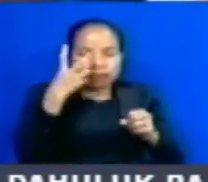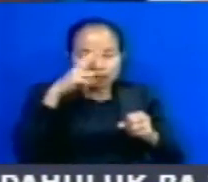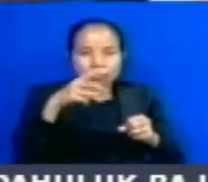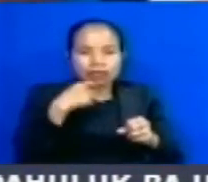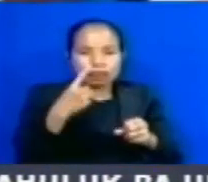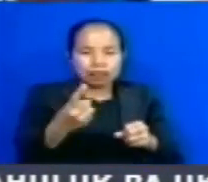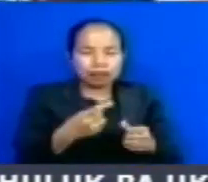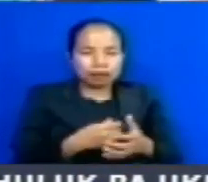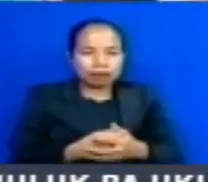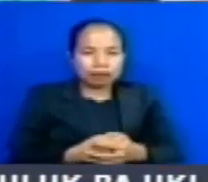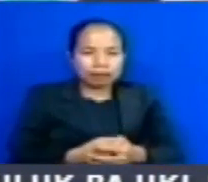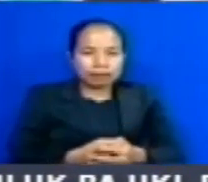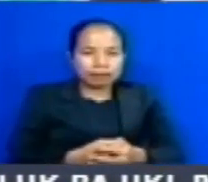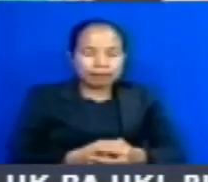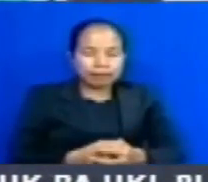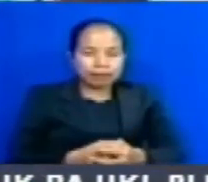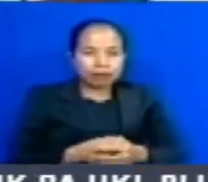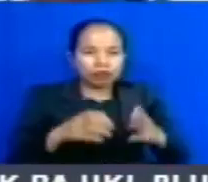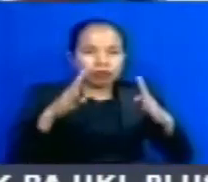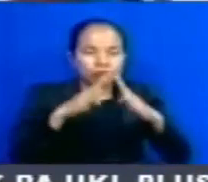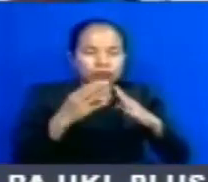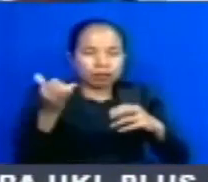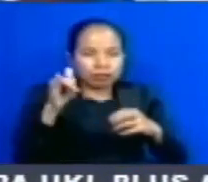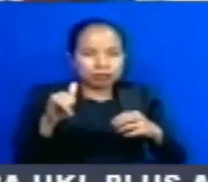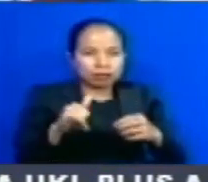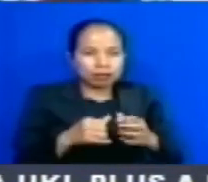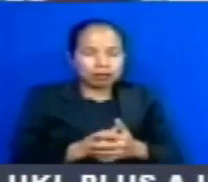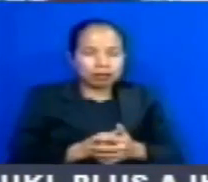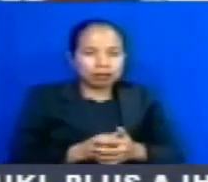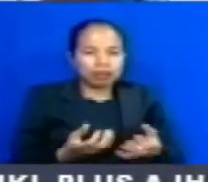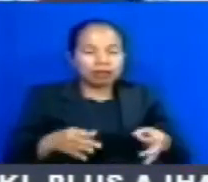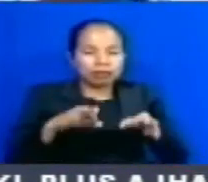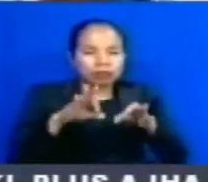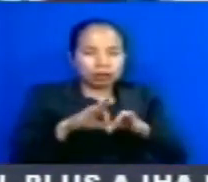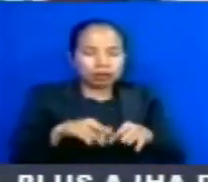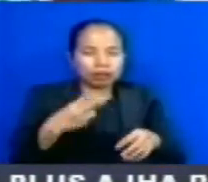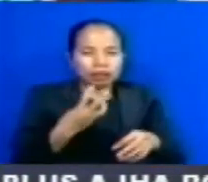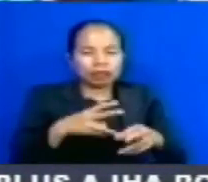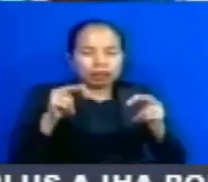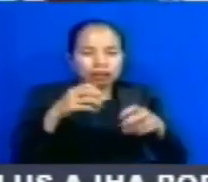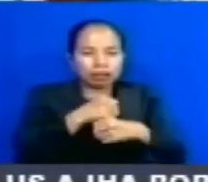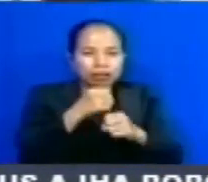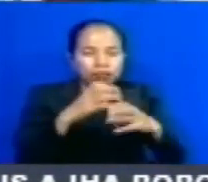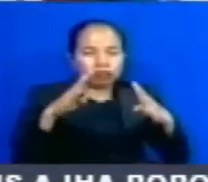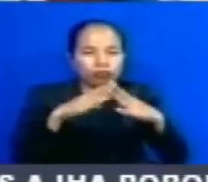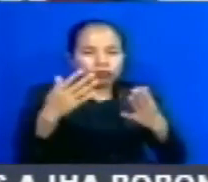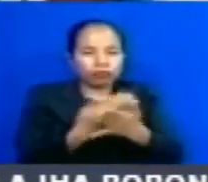ba indonesia ni uma serne mesa di dia be tentang di pulasan sir ke ni sore ni kontinua hele kasih